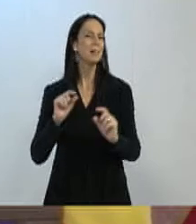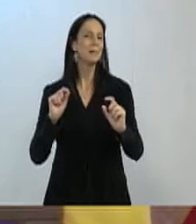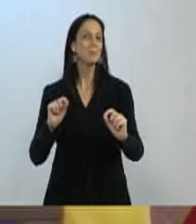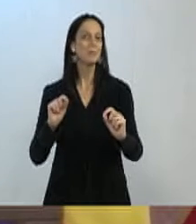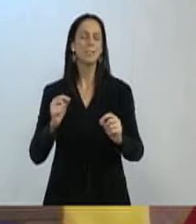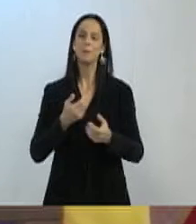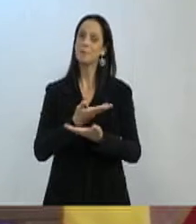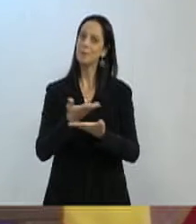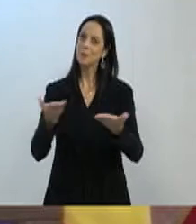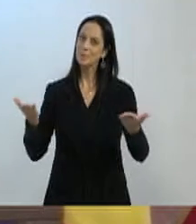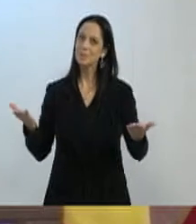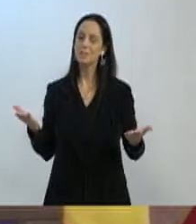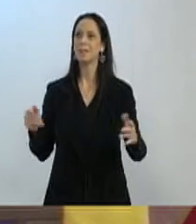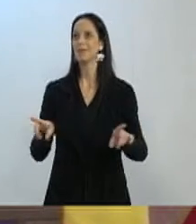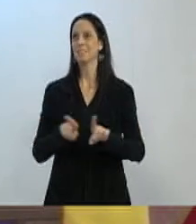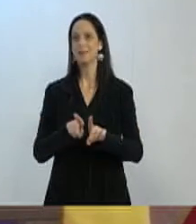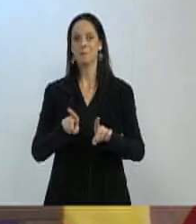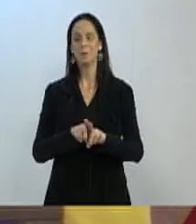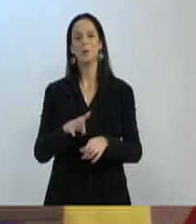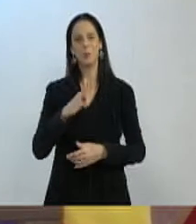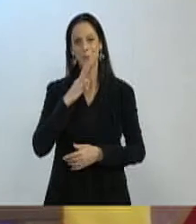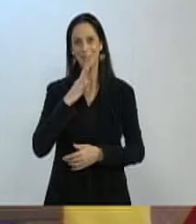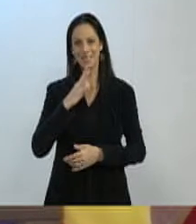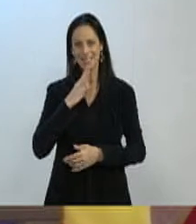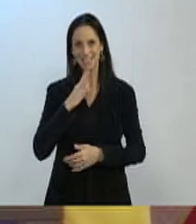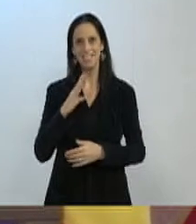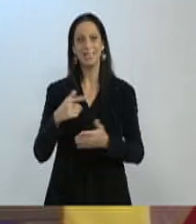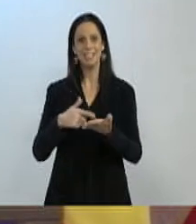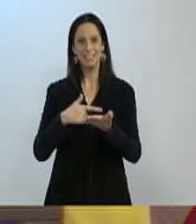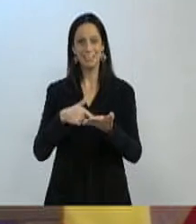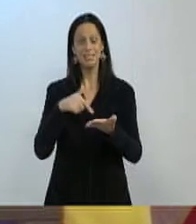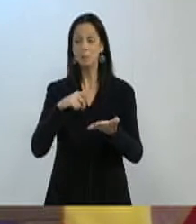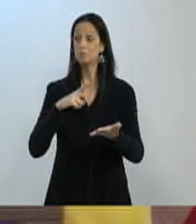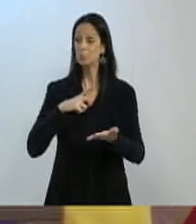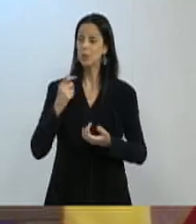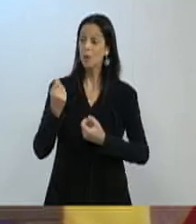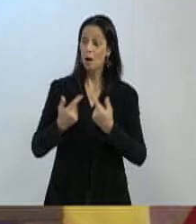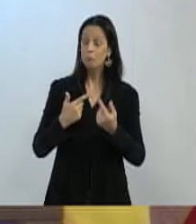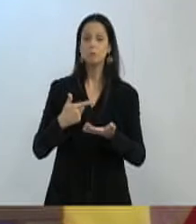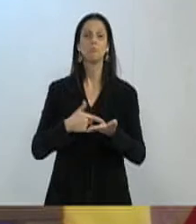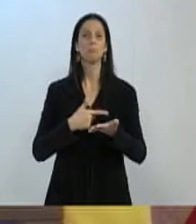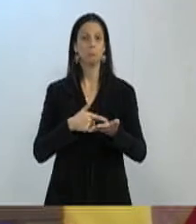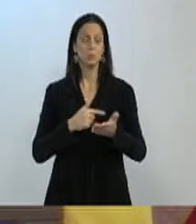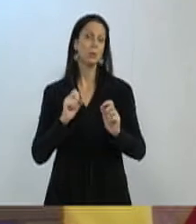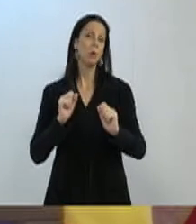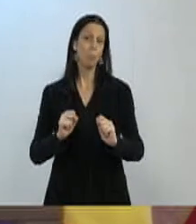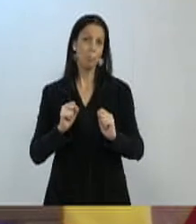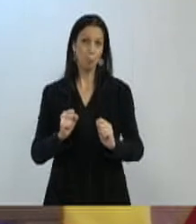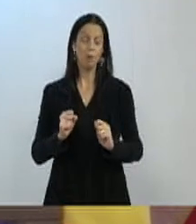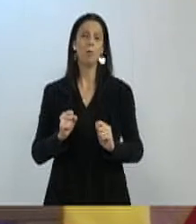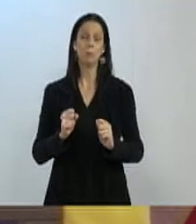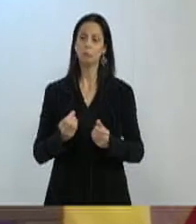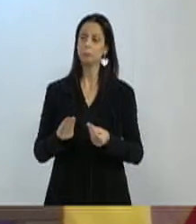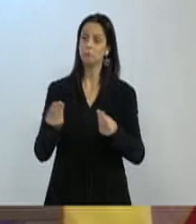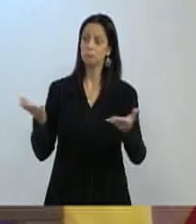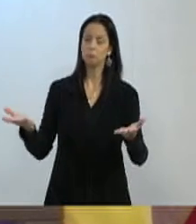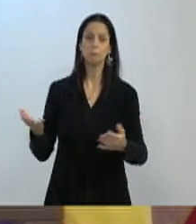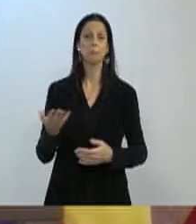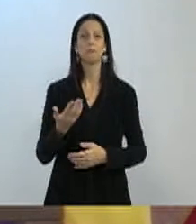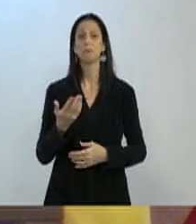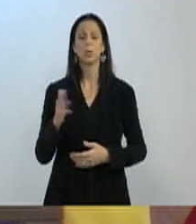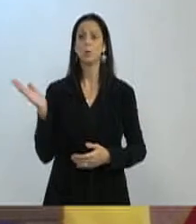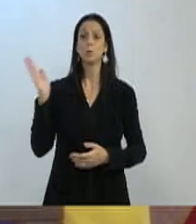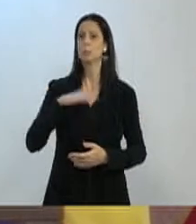possível, os senhores conhecessem. Eu ainda tenho alguns livros que eu posso fornecer, não tenho todos aqui